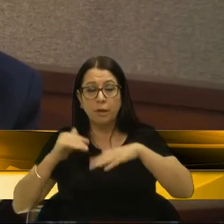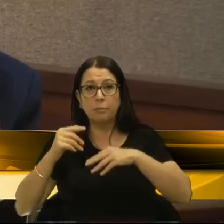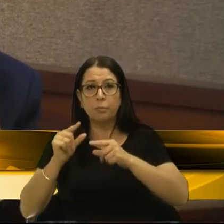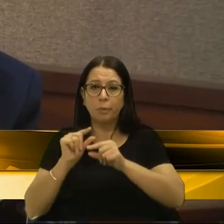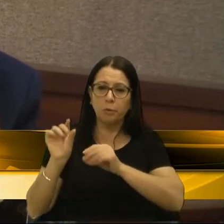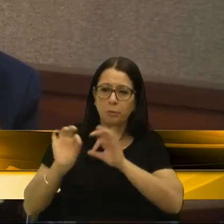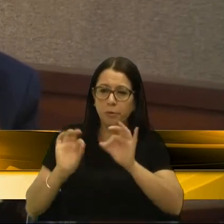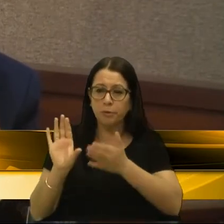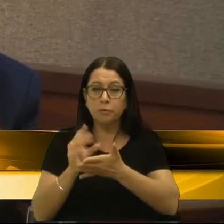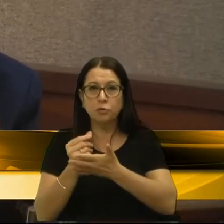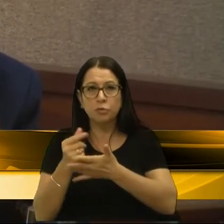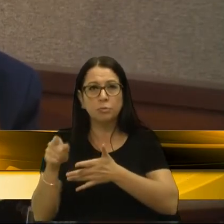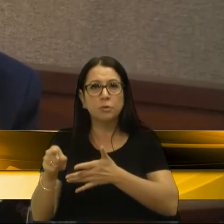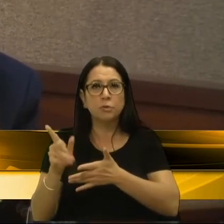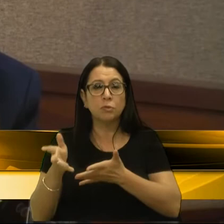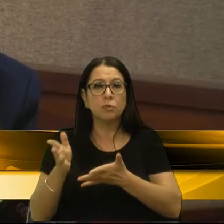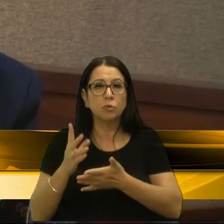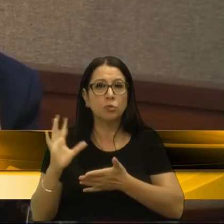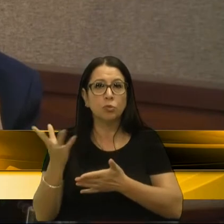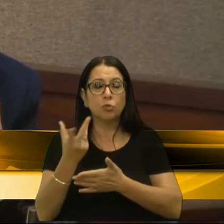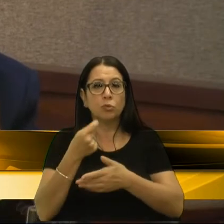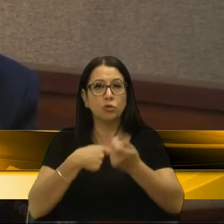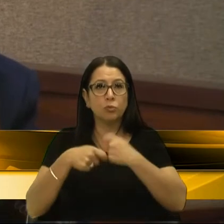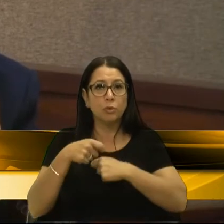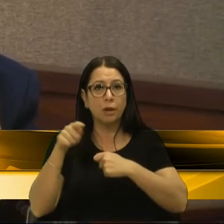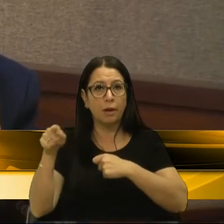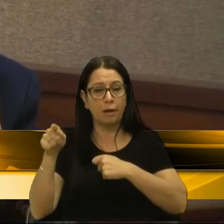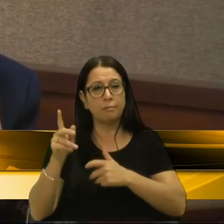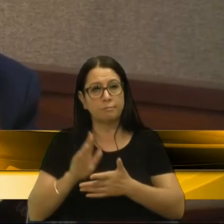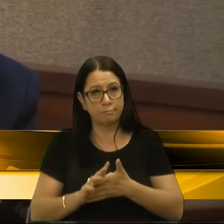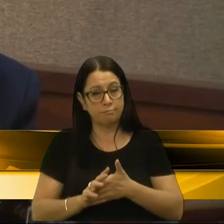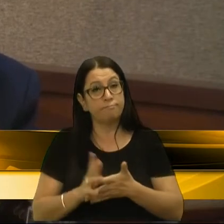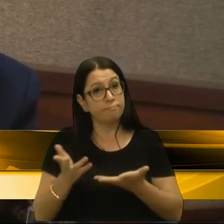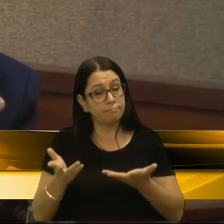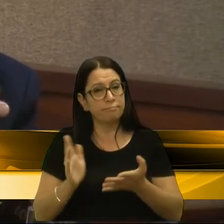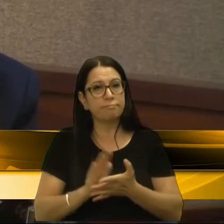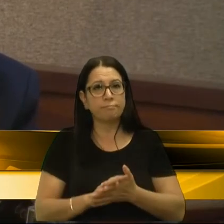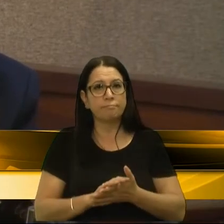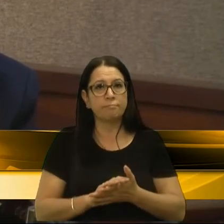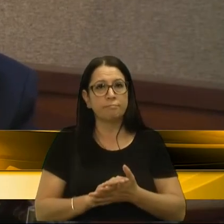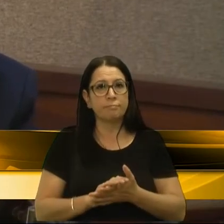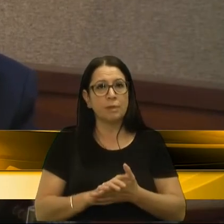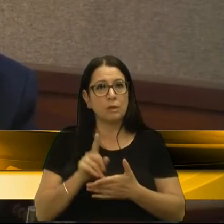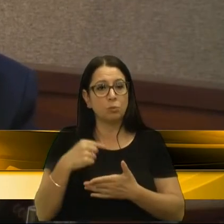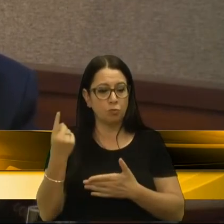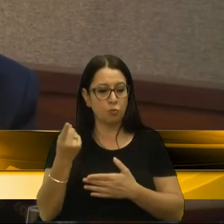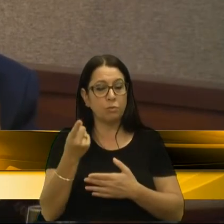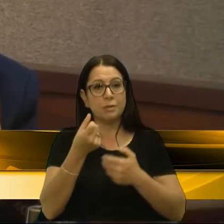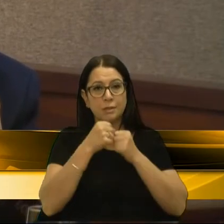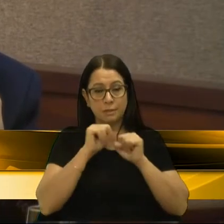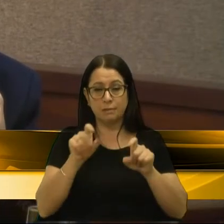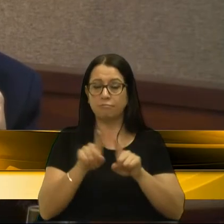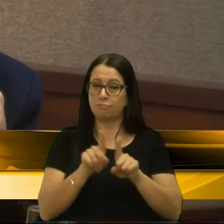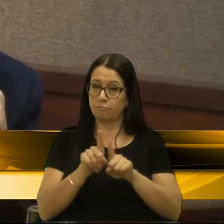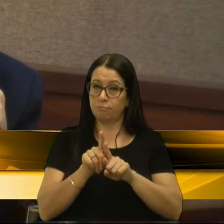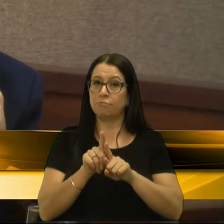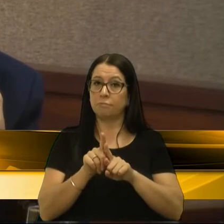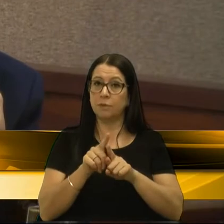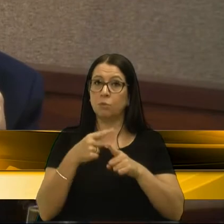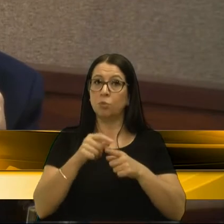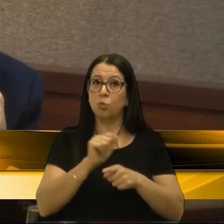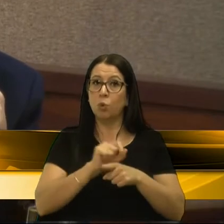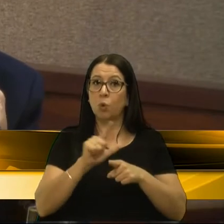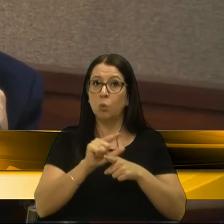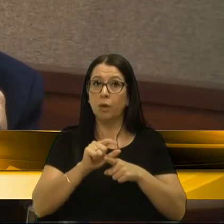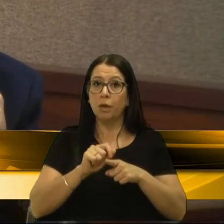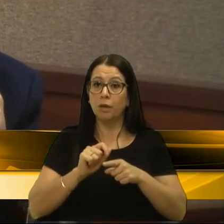pequenos investimentos lá. Hoje, todo o administrativo funciona lá. Então, isso vale para outras secretarias também, porque o aluguel é um dinheiro